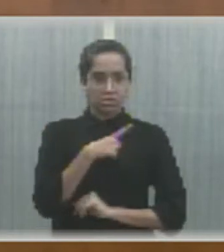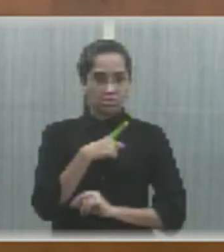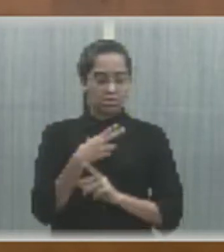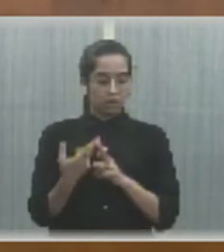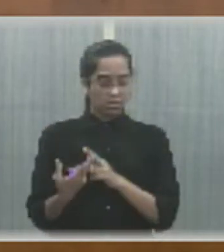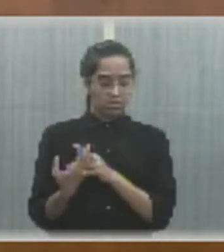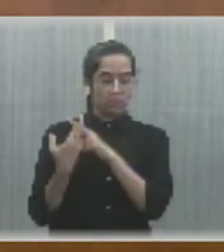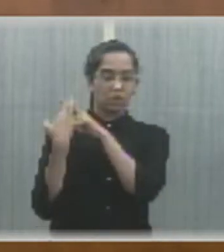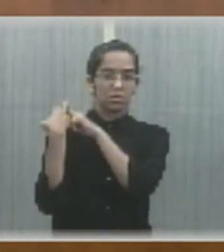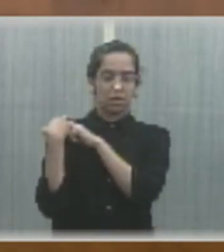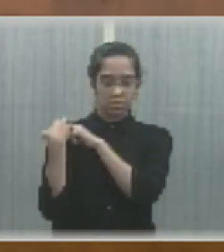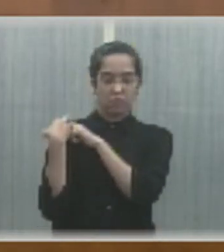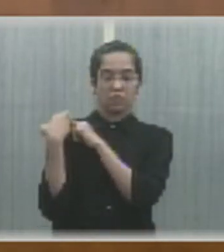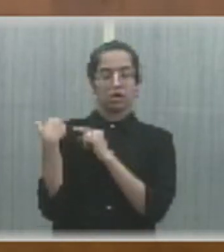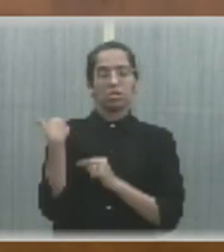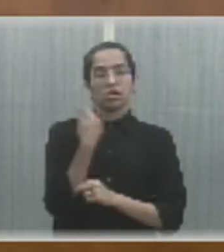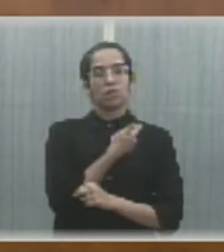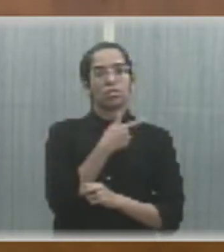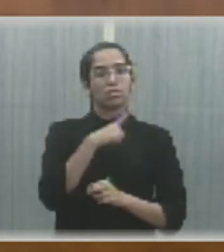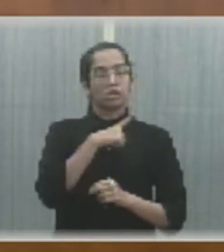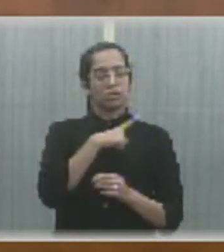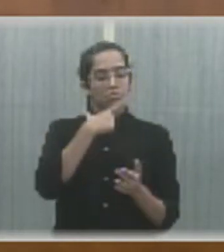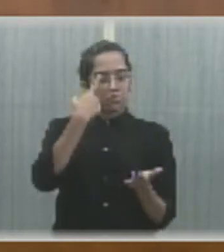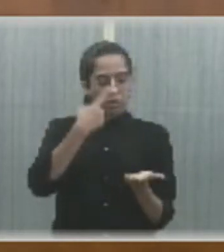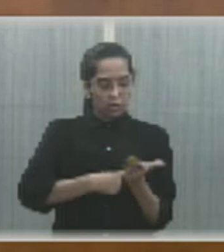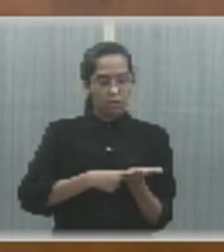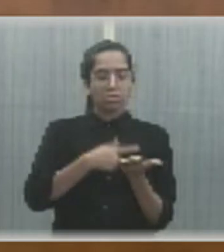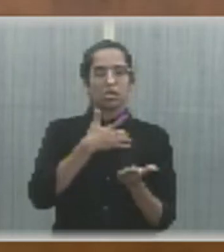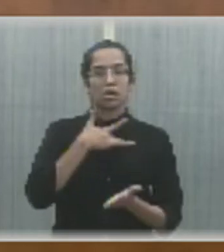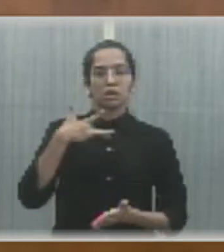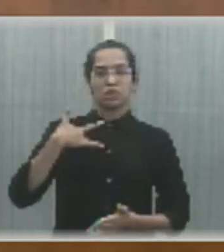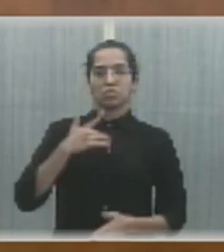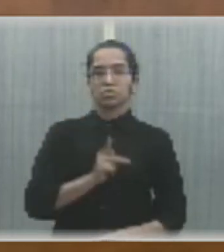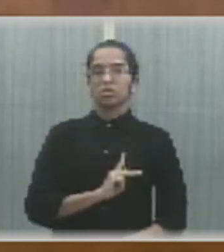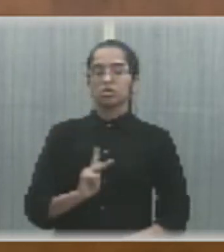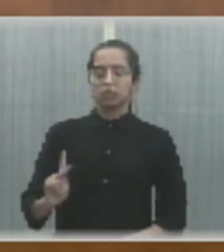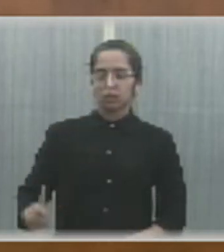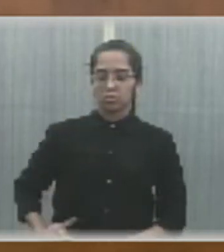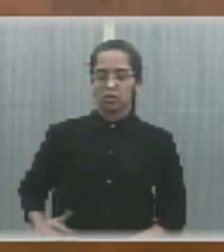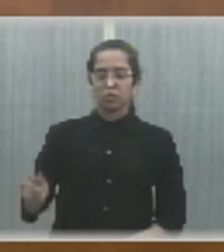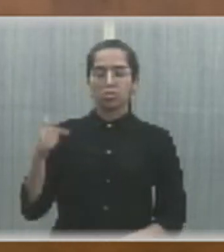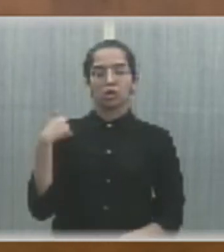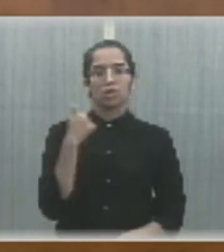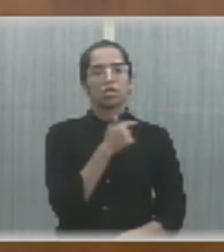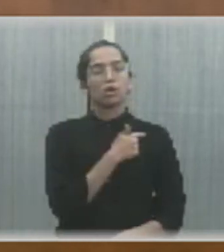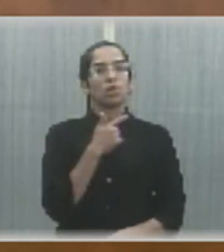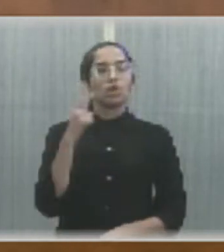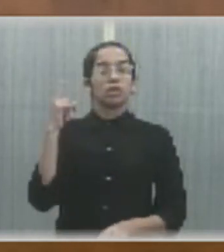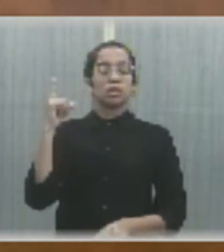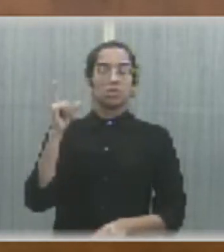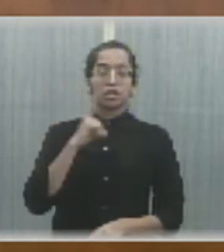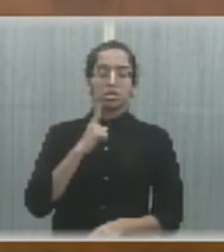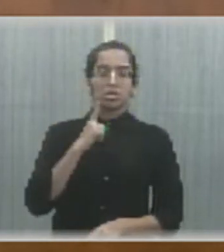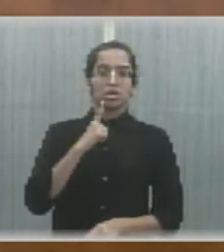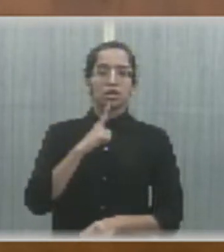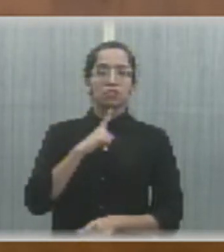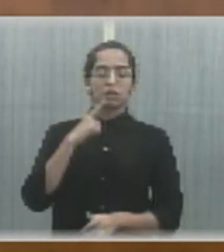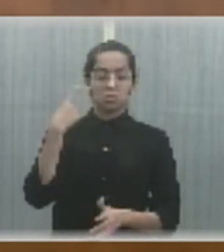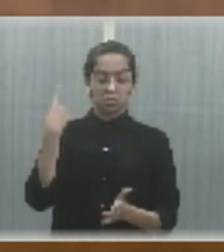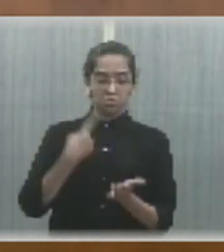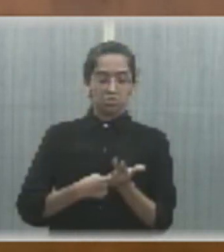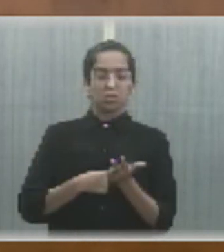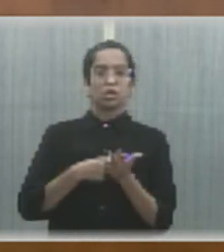responsabilidade, nós temos compromisso com a saúde pública, nós temos compromisso com a mulher, com